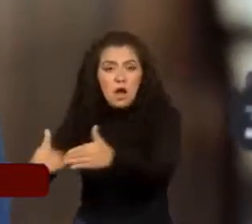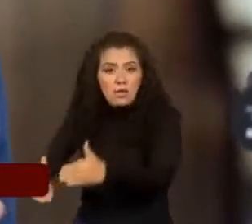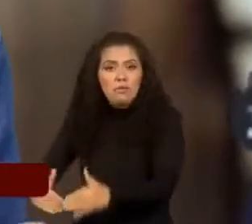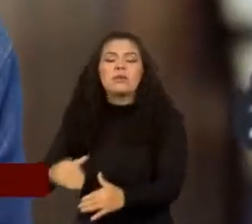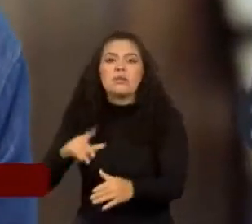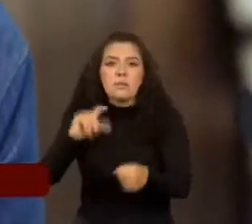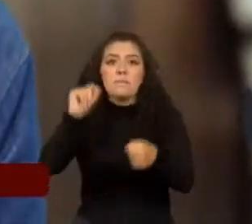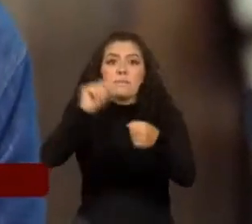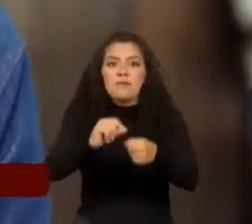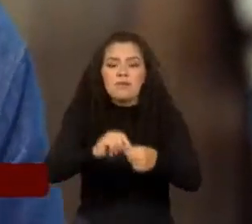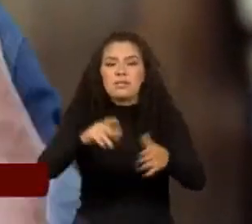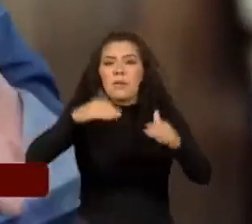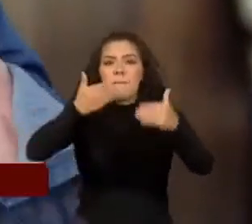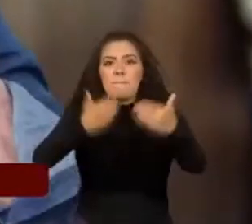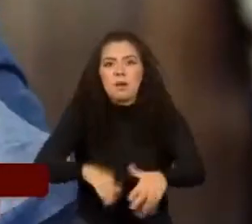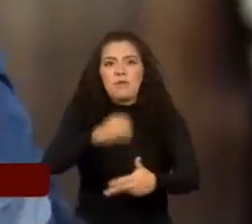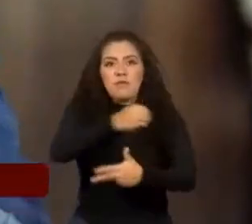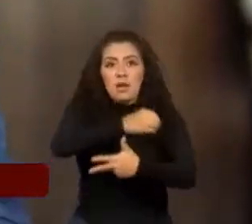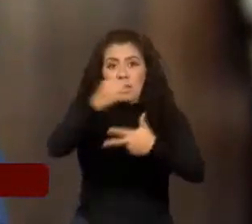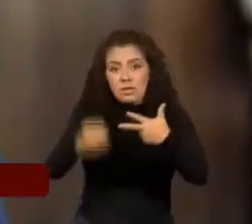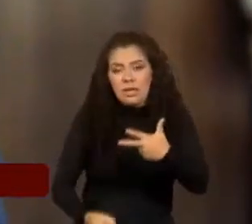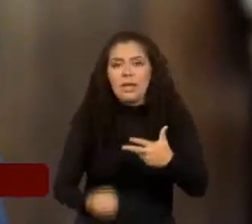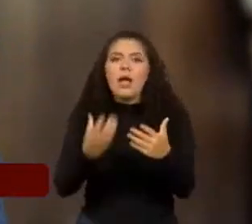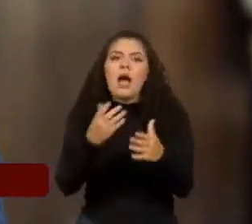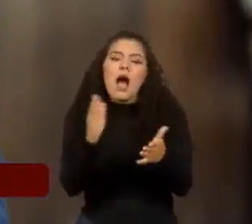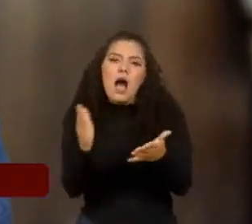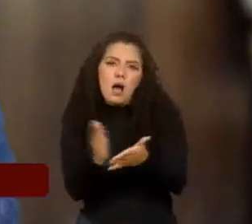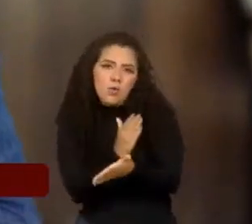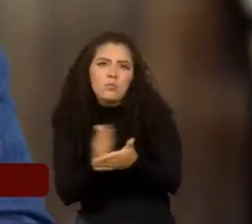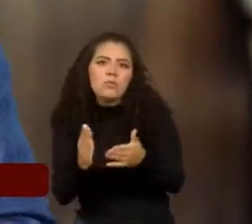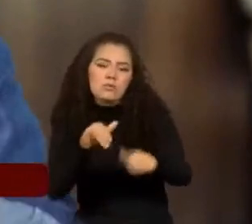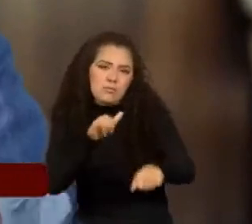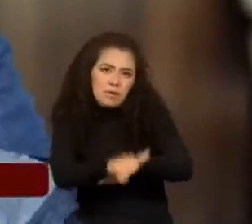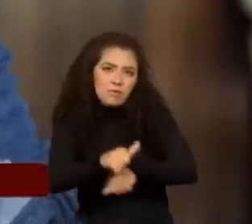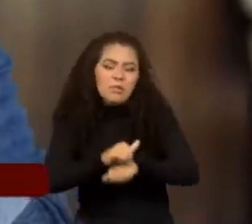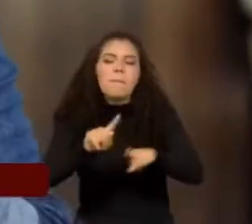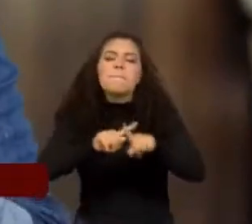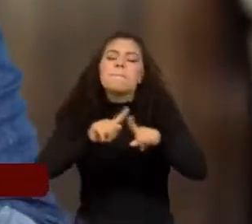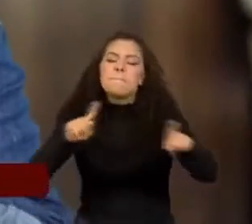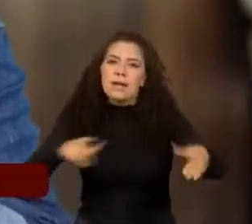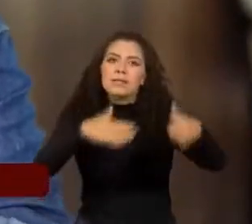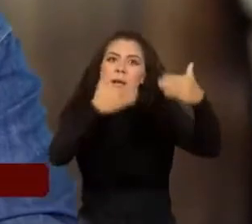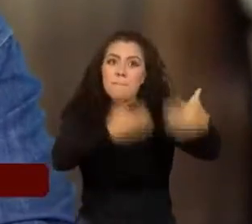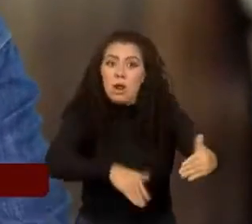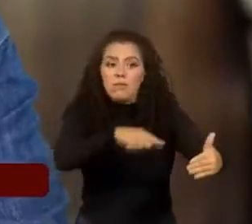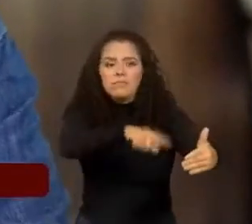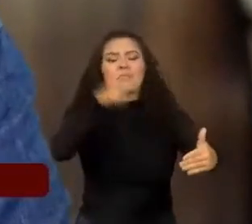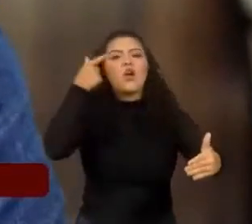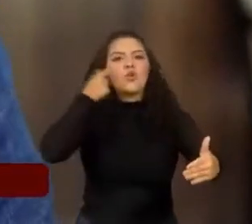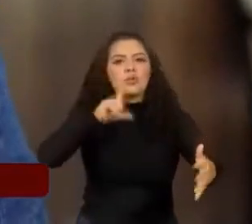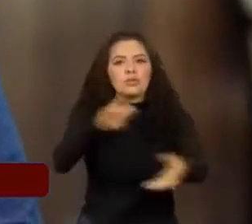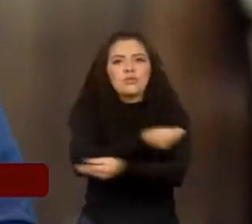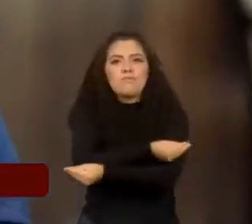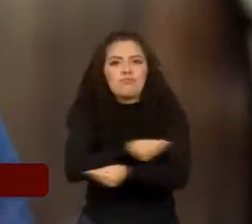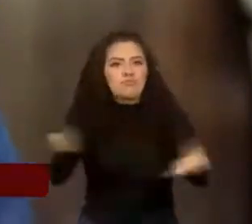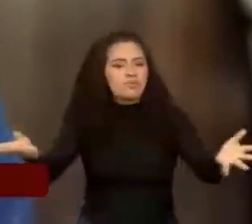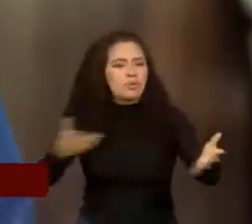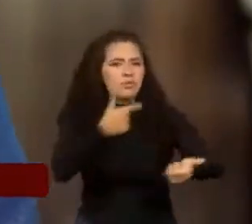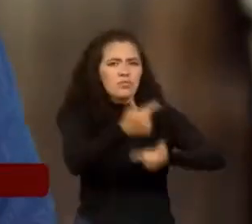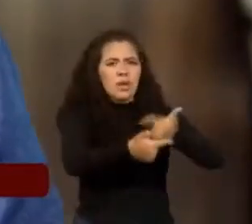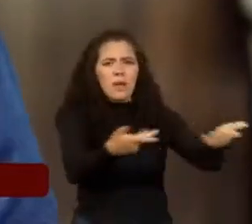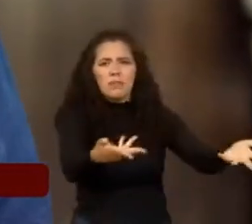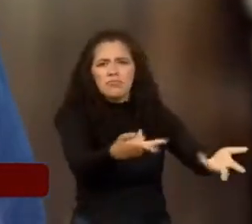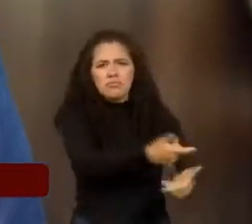Enem. Nem todos compareceram, mas as provas foram entregues. Então, é um trabalho excepcional.